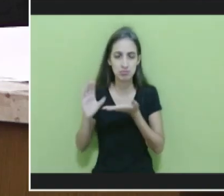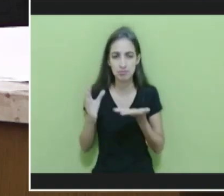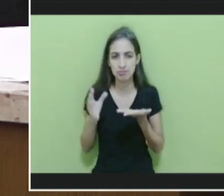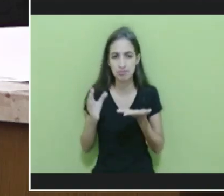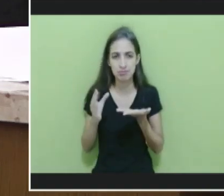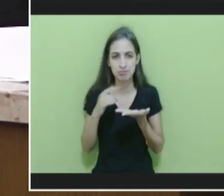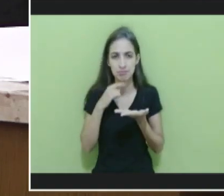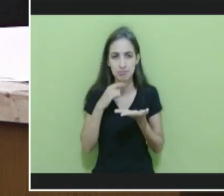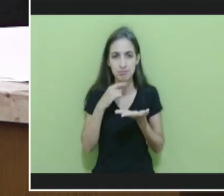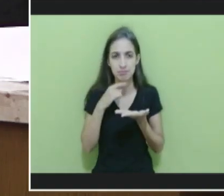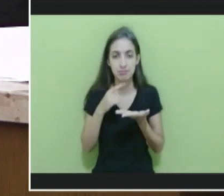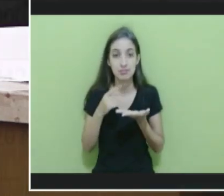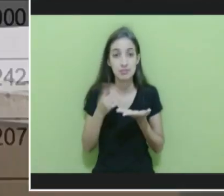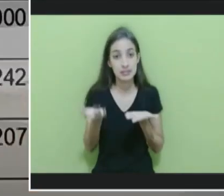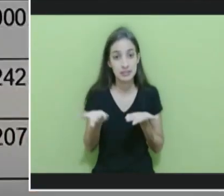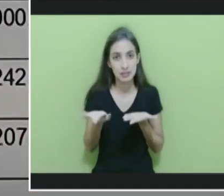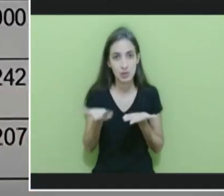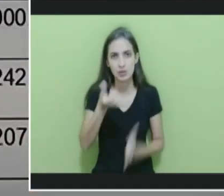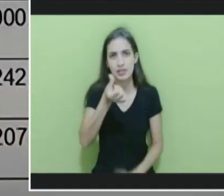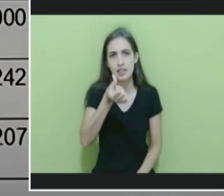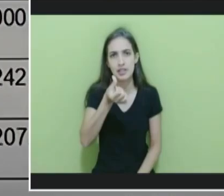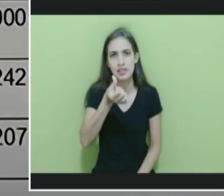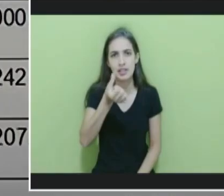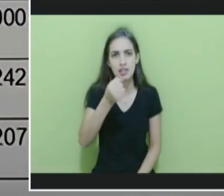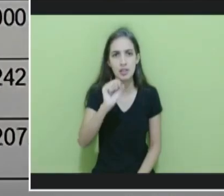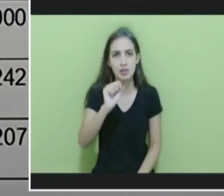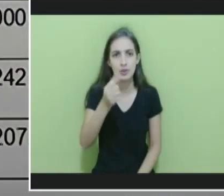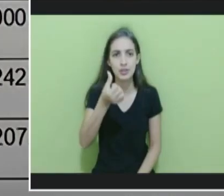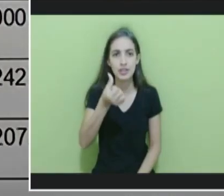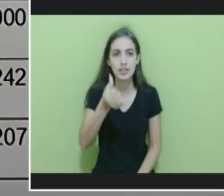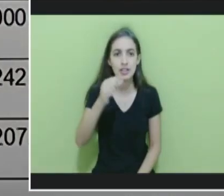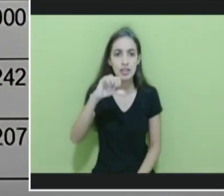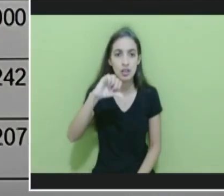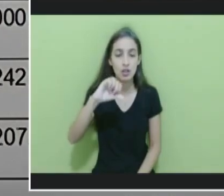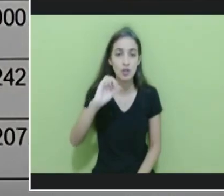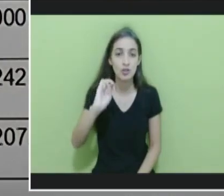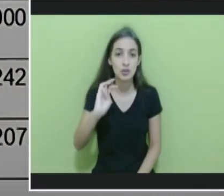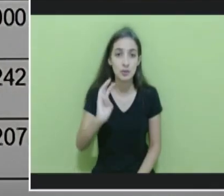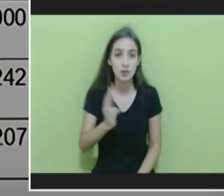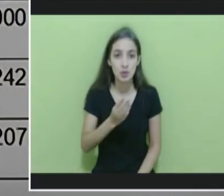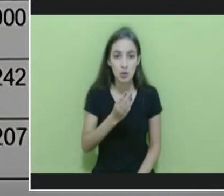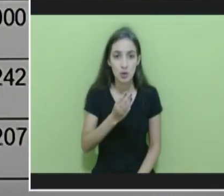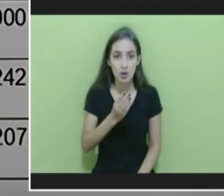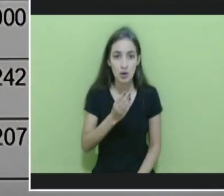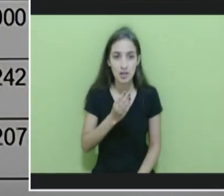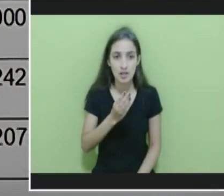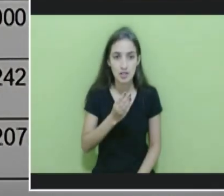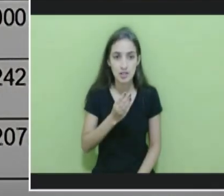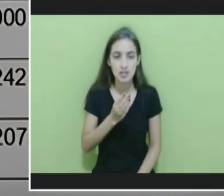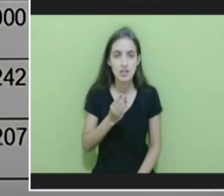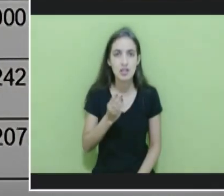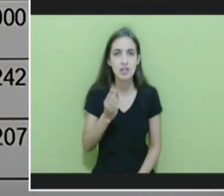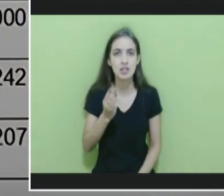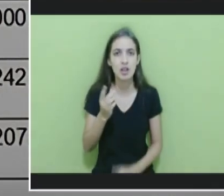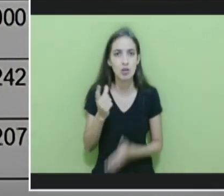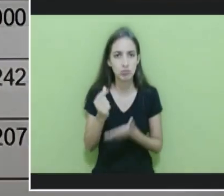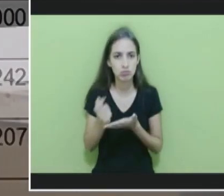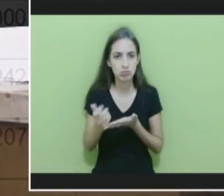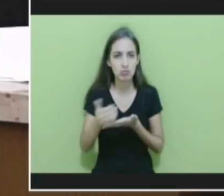Então, 68, 69 milhões é a contribuição mais os repasses do aporte.